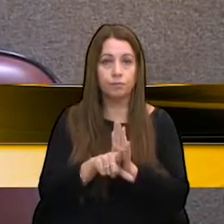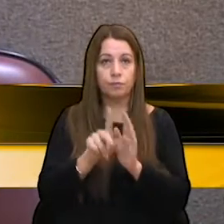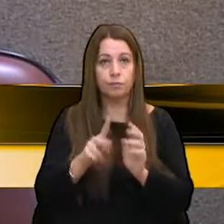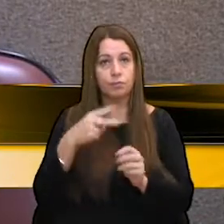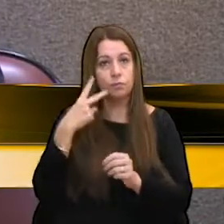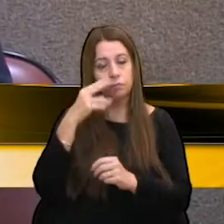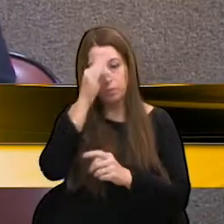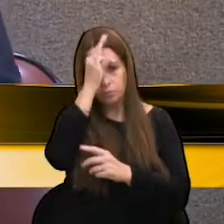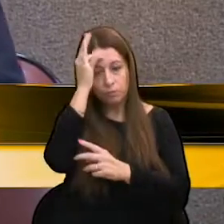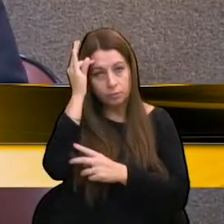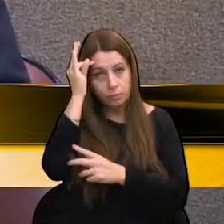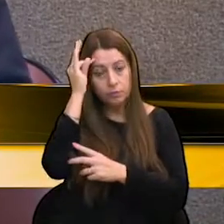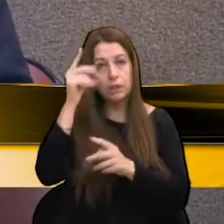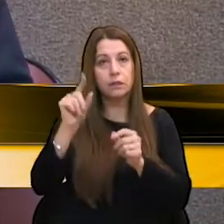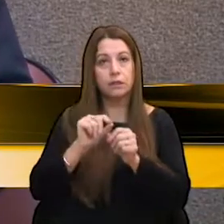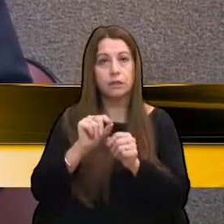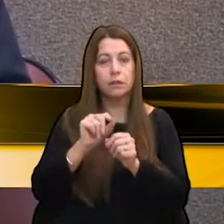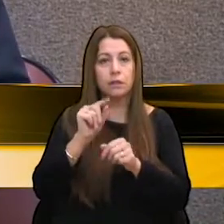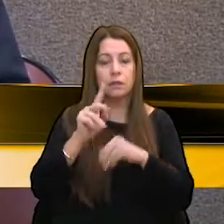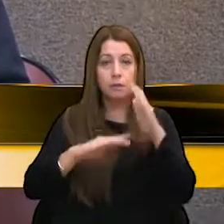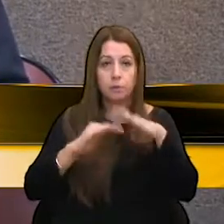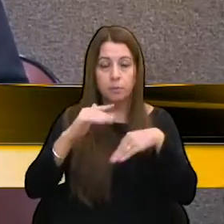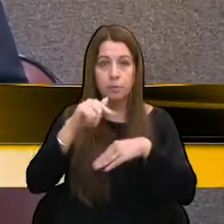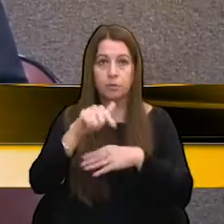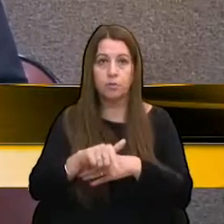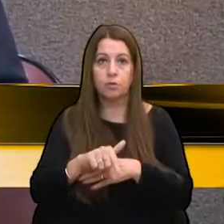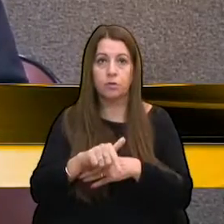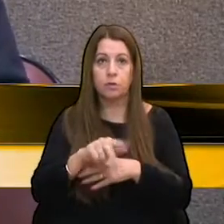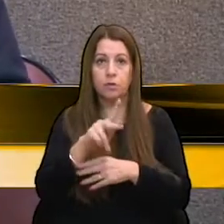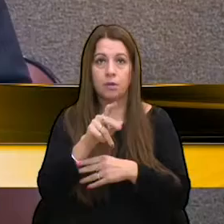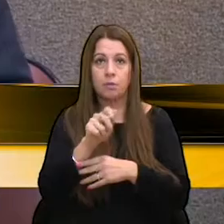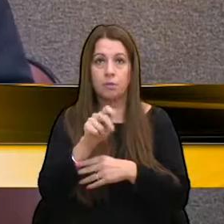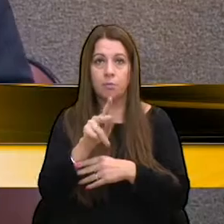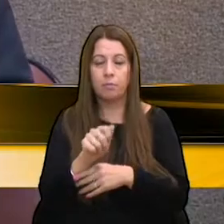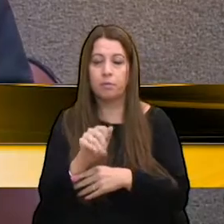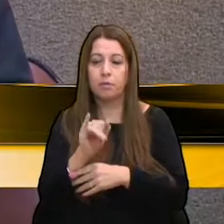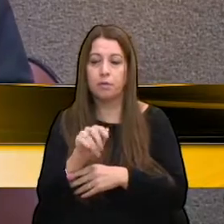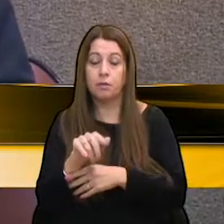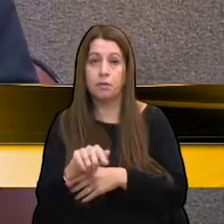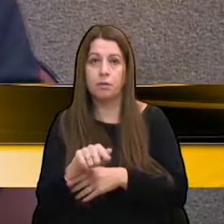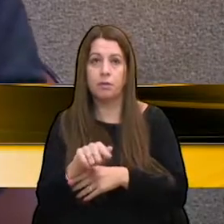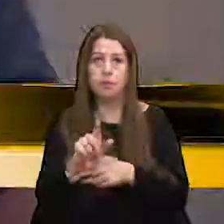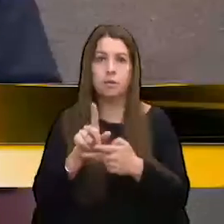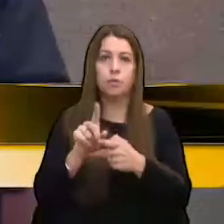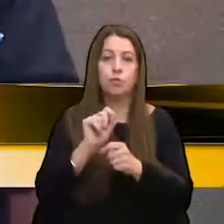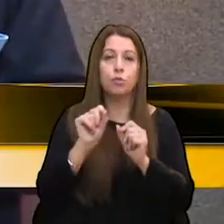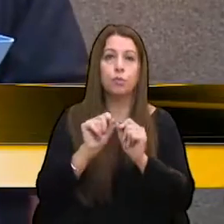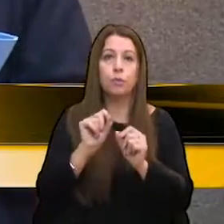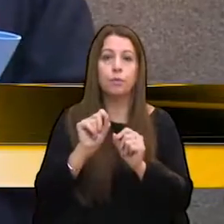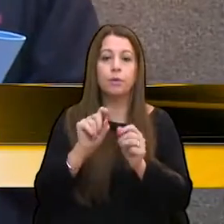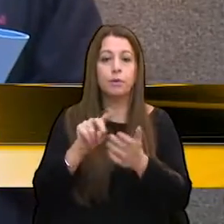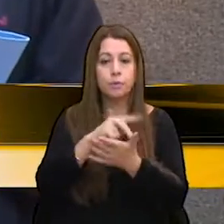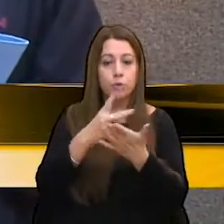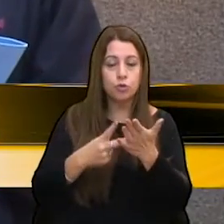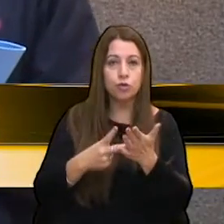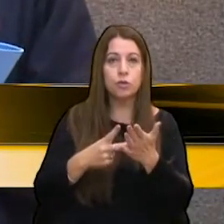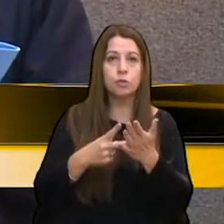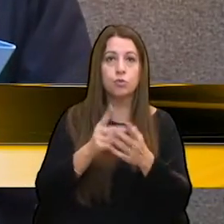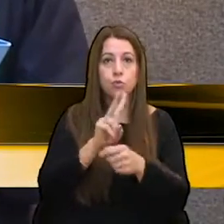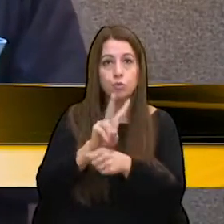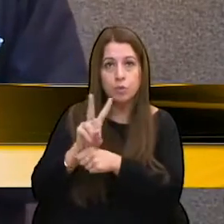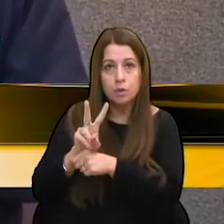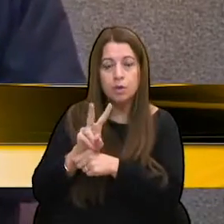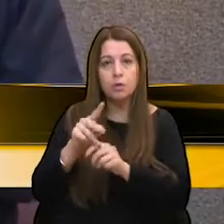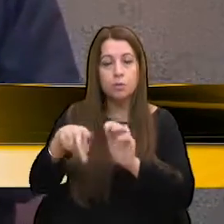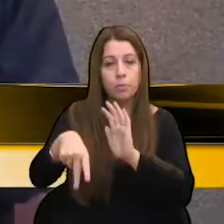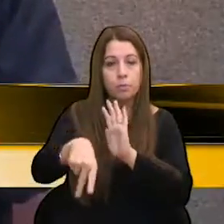do vereador Gustavo Toigo e visa instituir o Papaique, que dispõe sobre a adoção de projetos de proteção